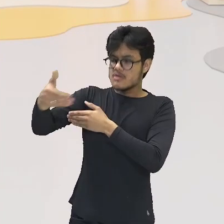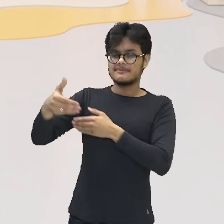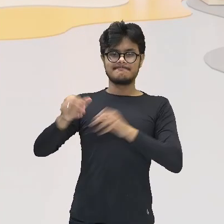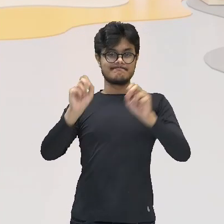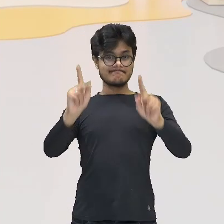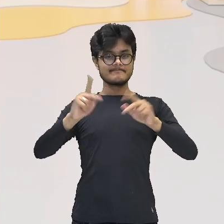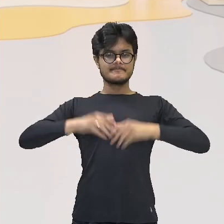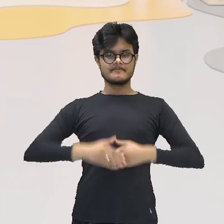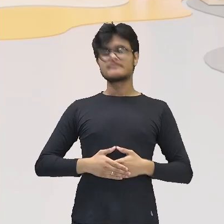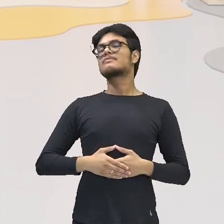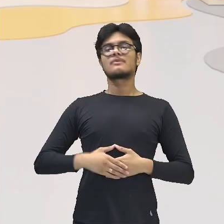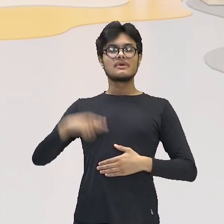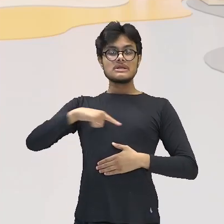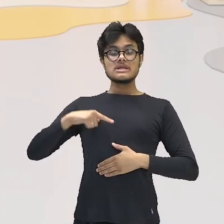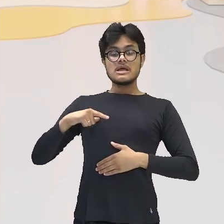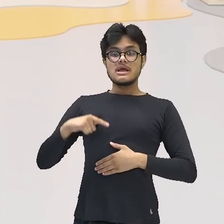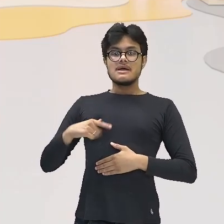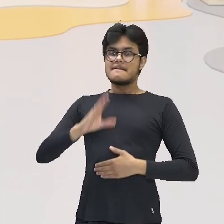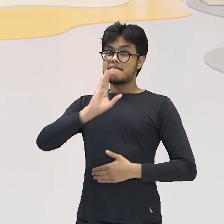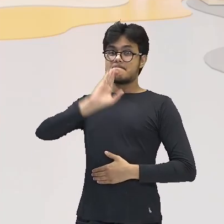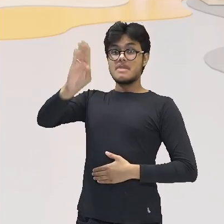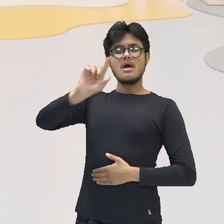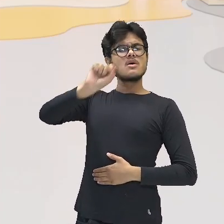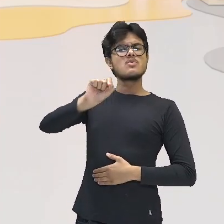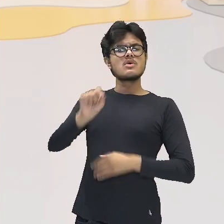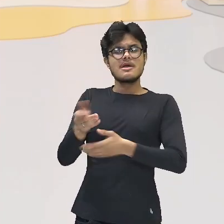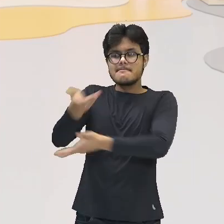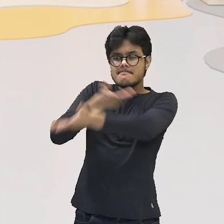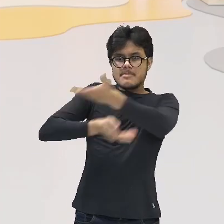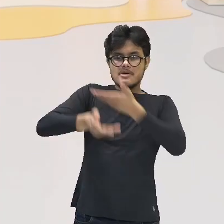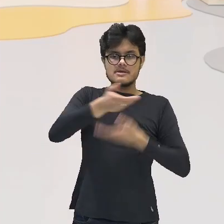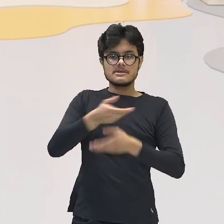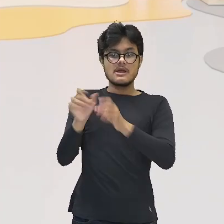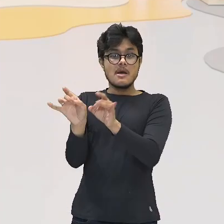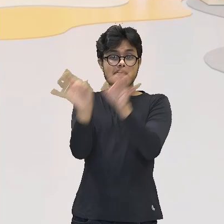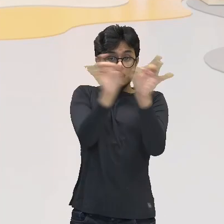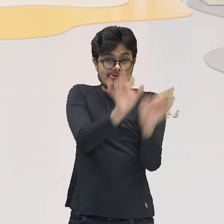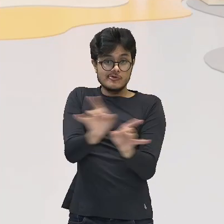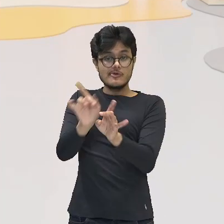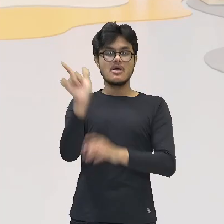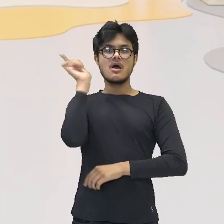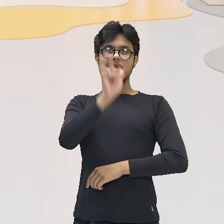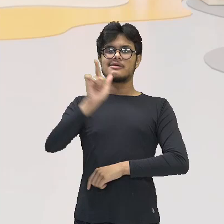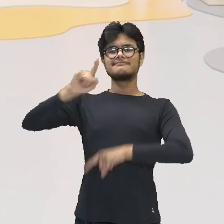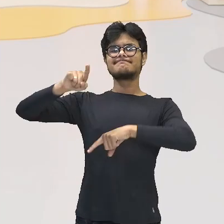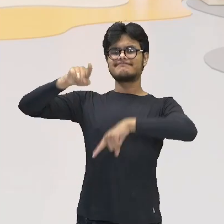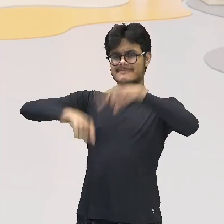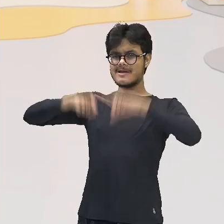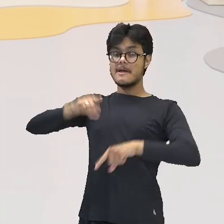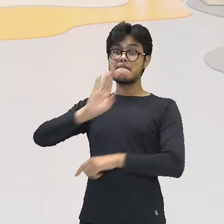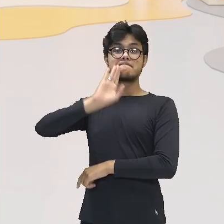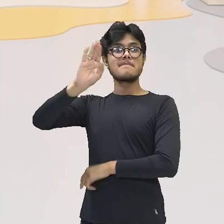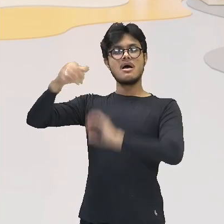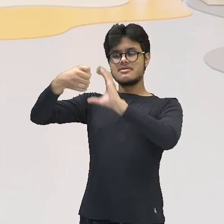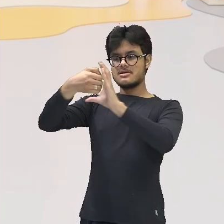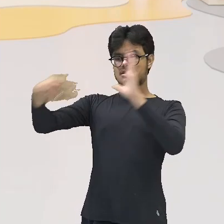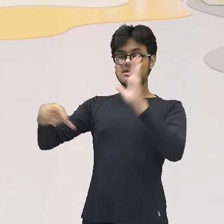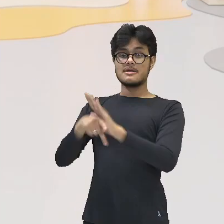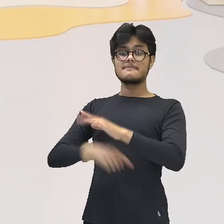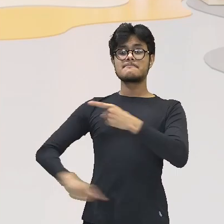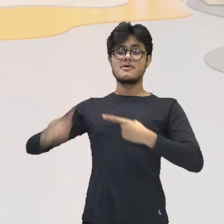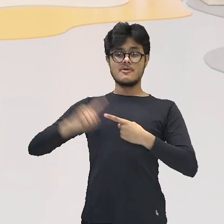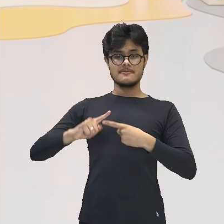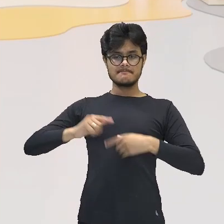nós temos aí o desenvolvimento do comércio, que é a principal característica do mercantilismo. E aí a gente vai